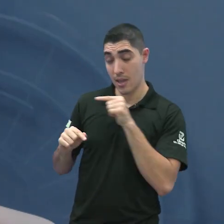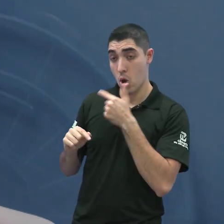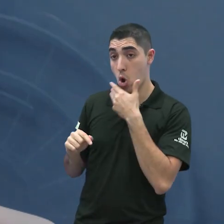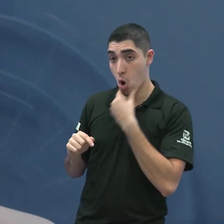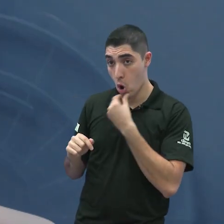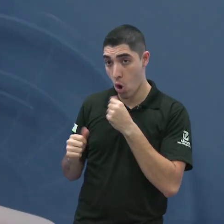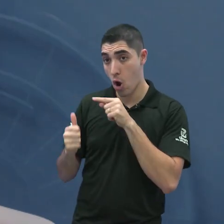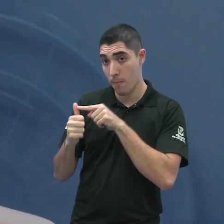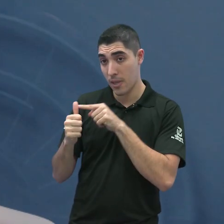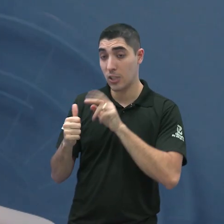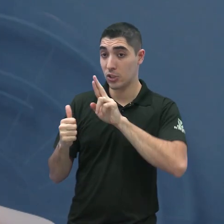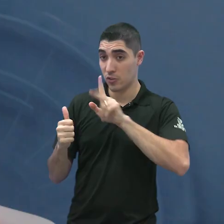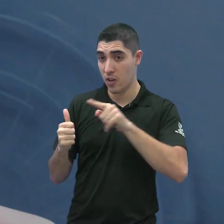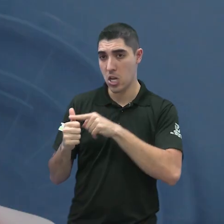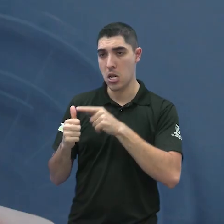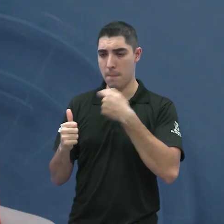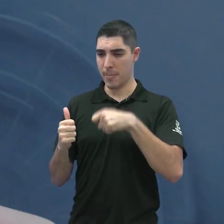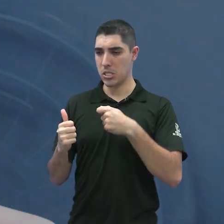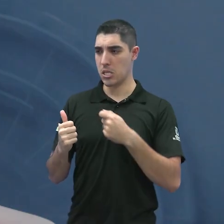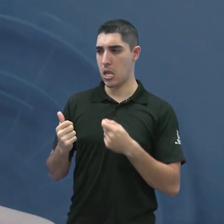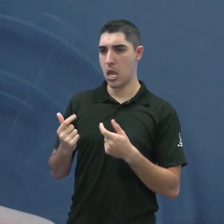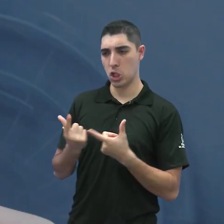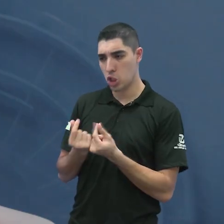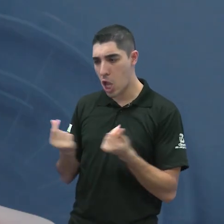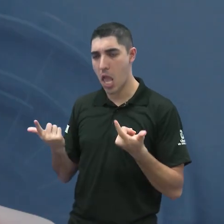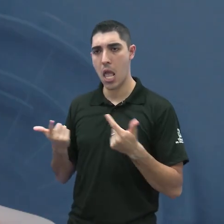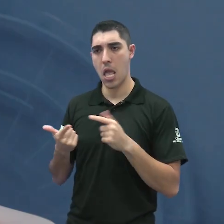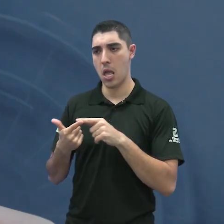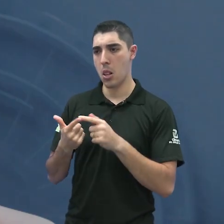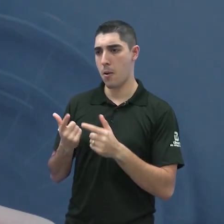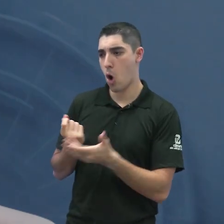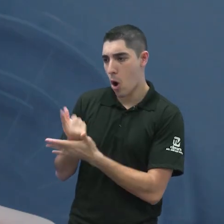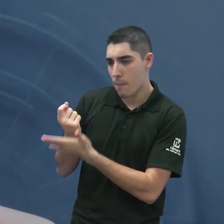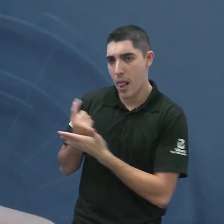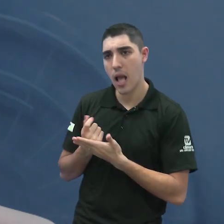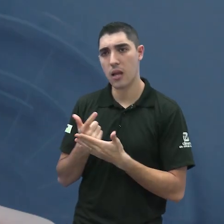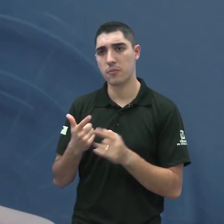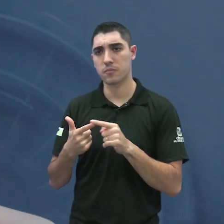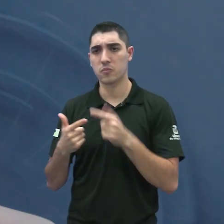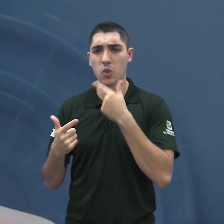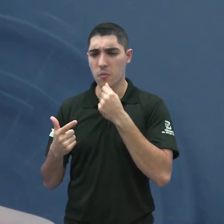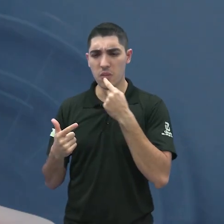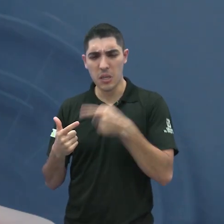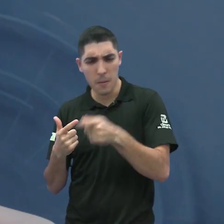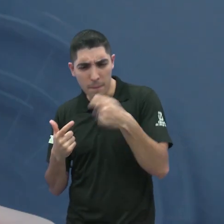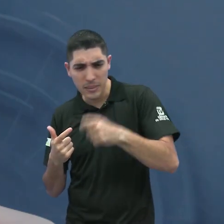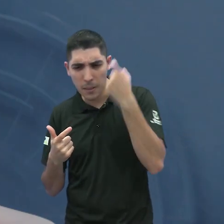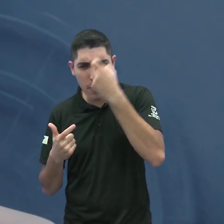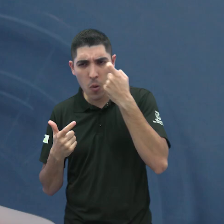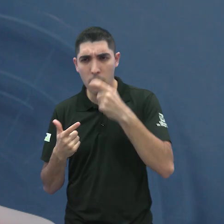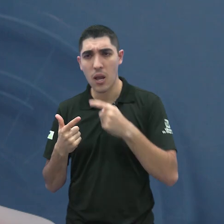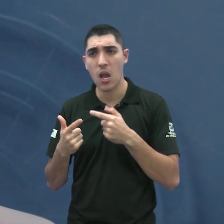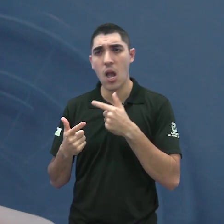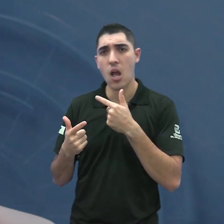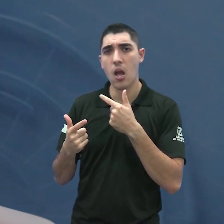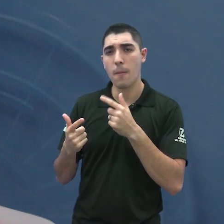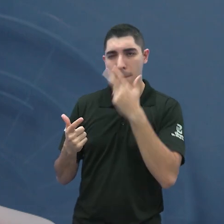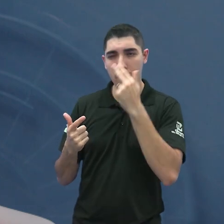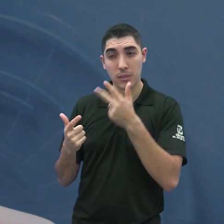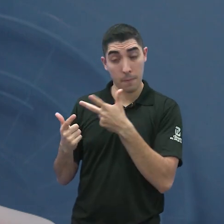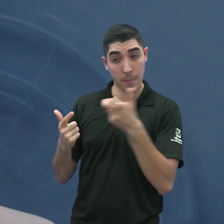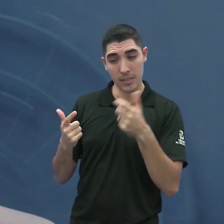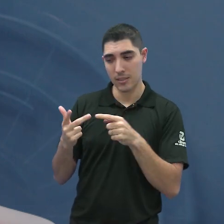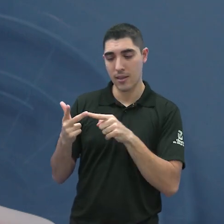homem está mais ali na dinâmica de prover. Não, vamos logo com isso, não se preocupa com isso, é muito prático. A